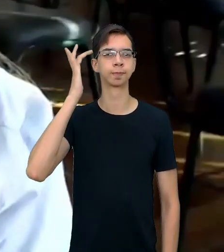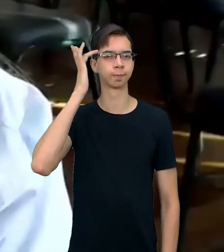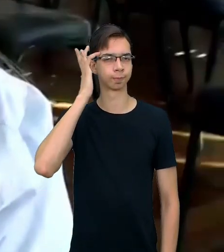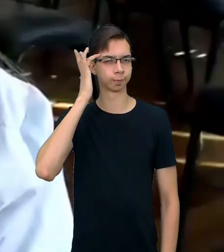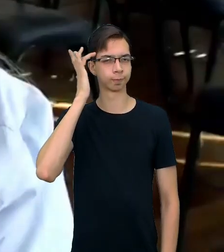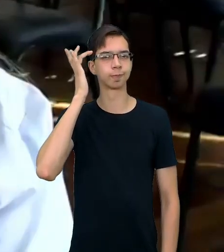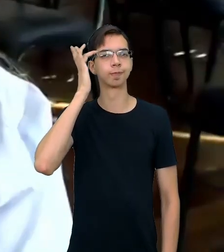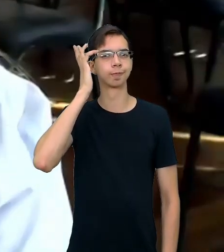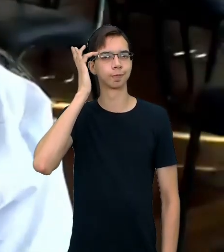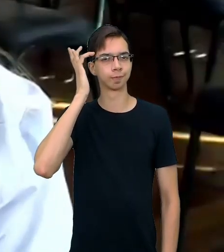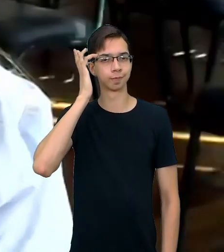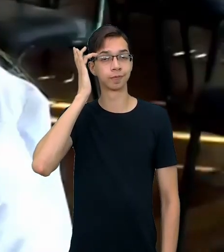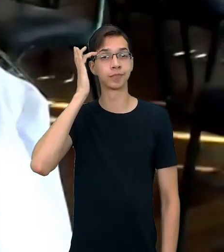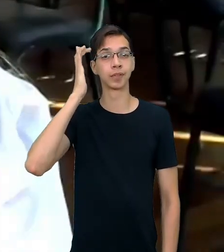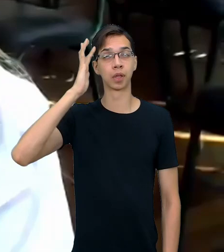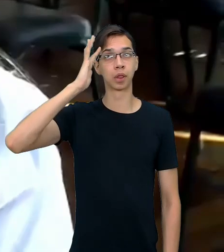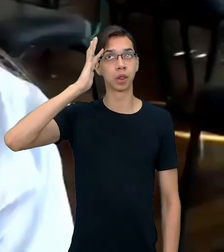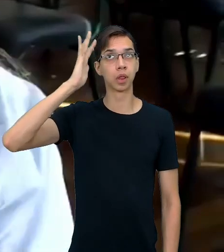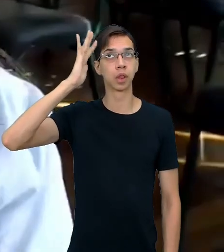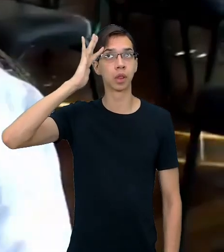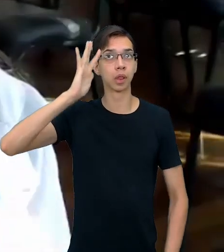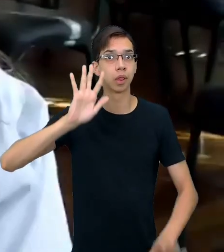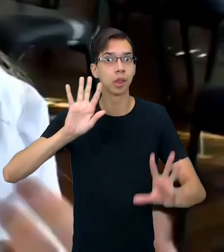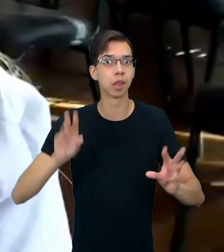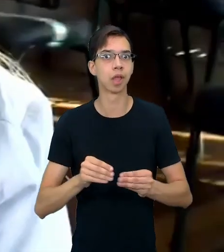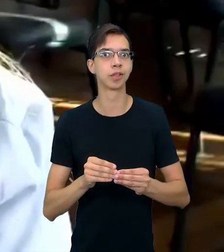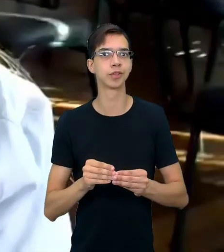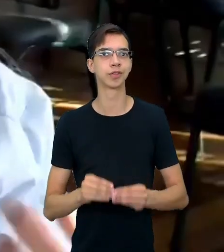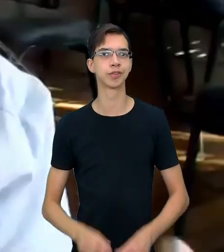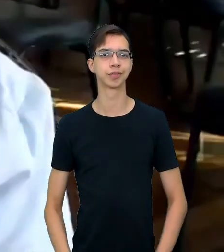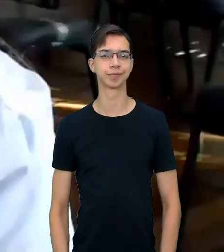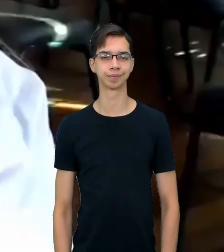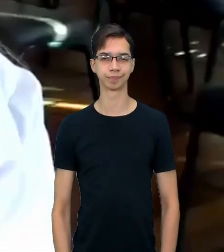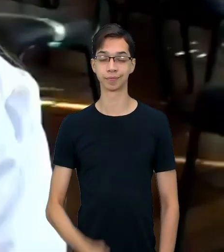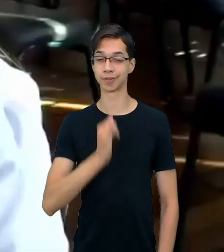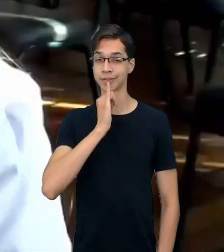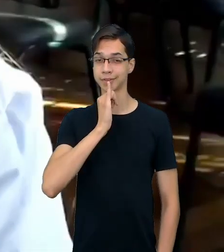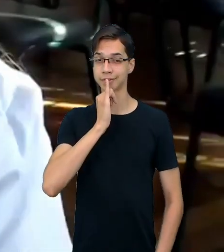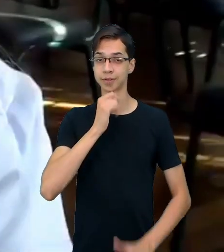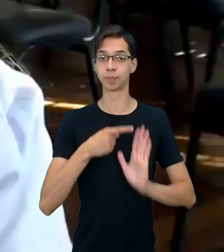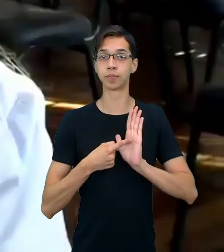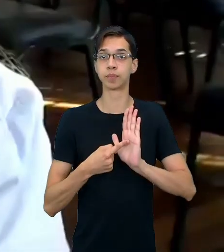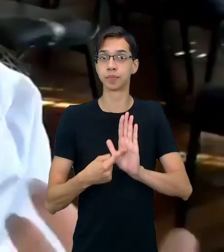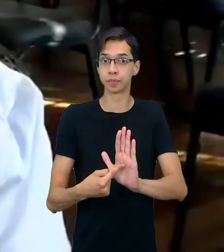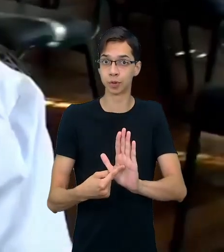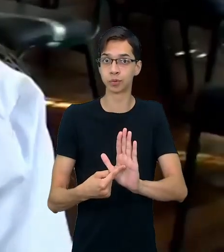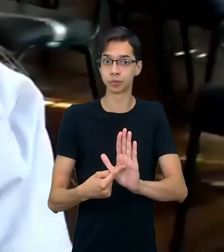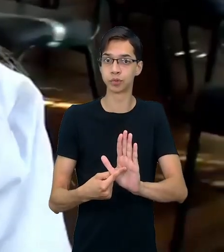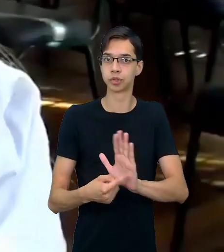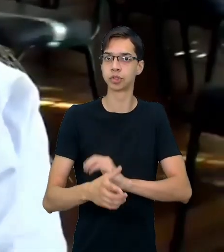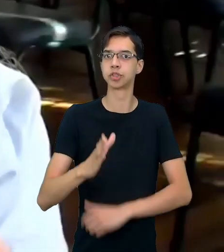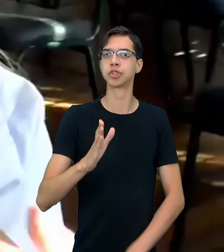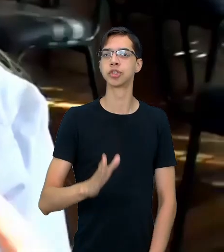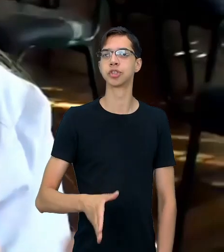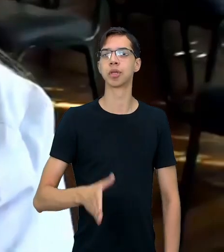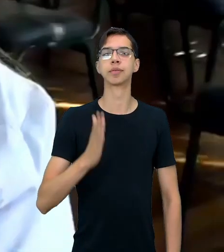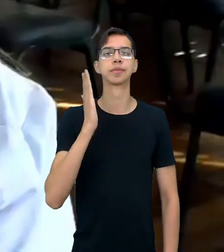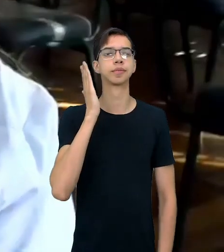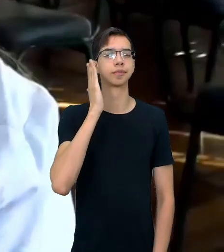processo dedutivo. Então, ela já utiliza algum tipo de demonstração, né? Ela faz junto